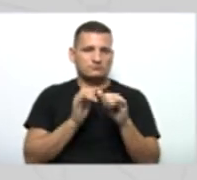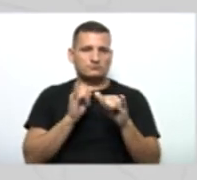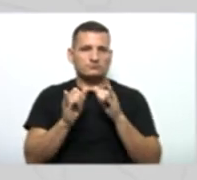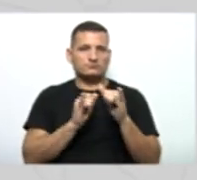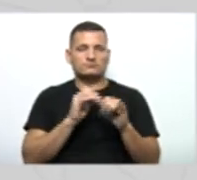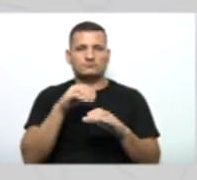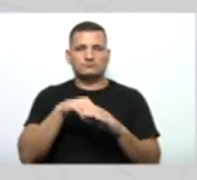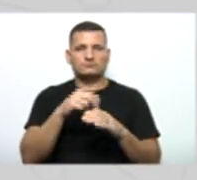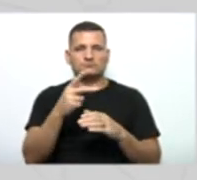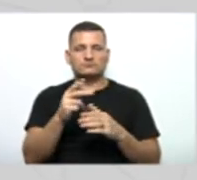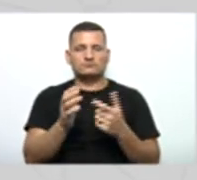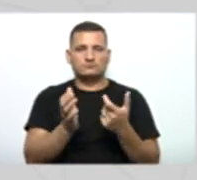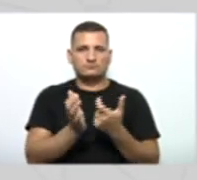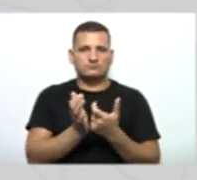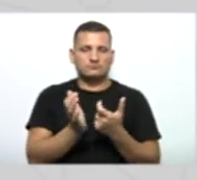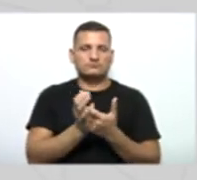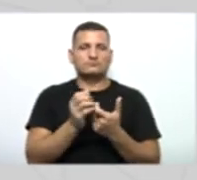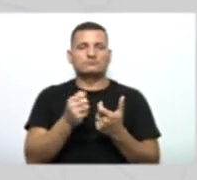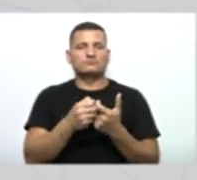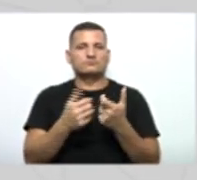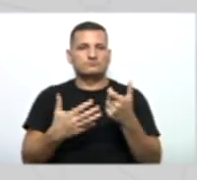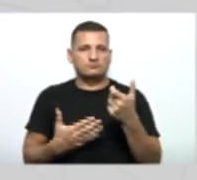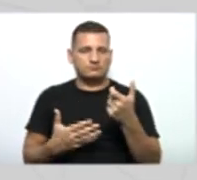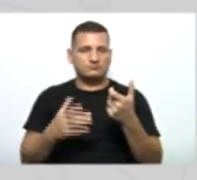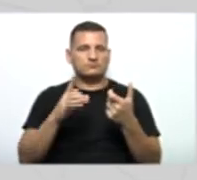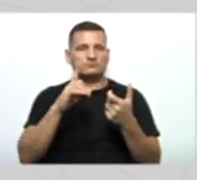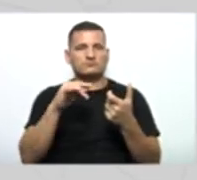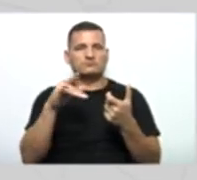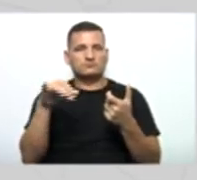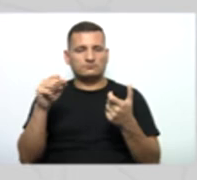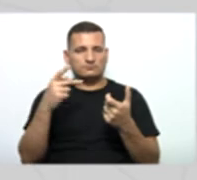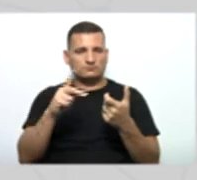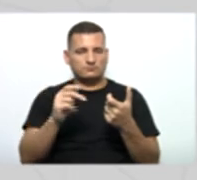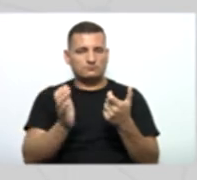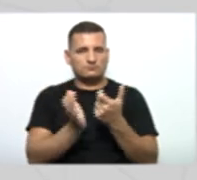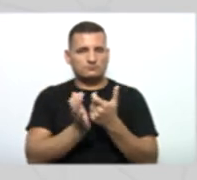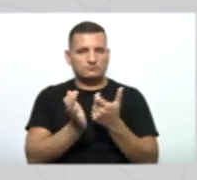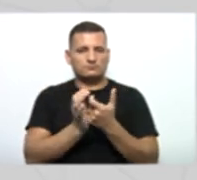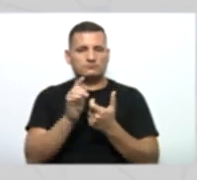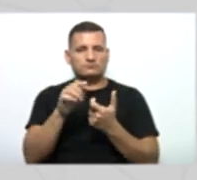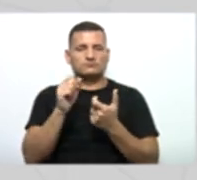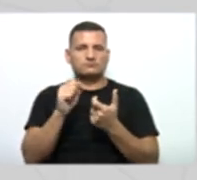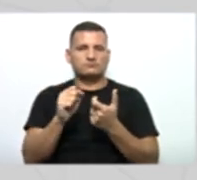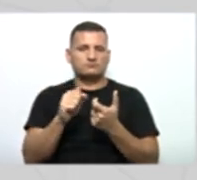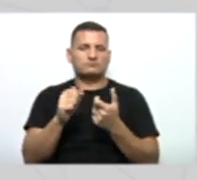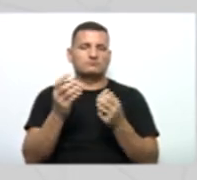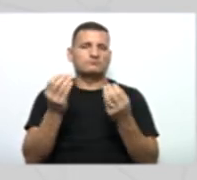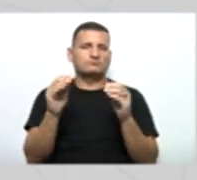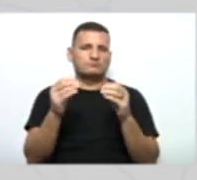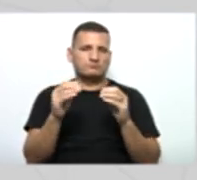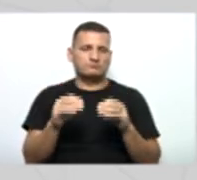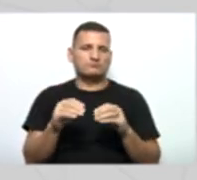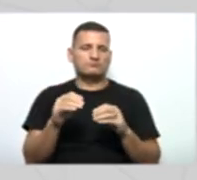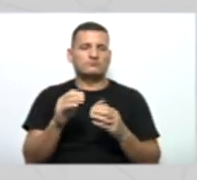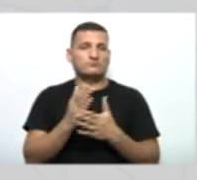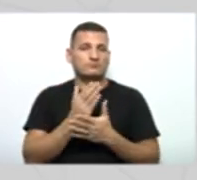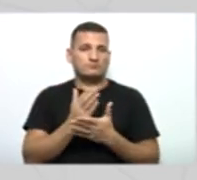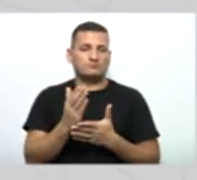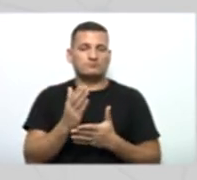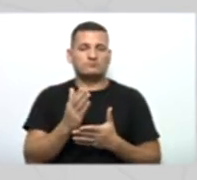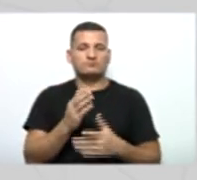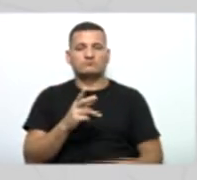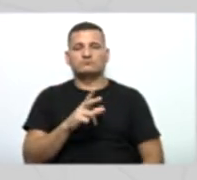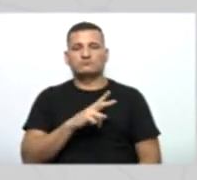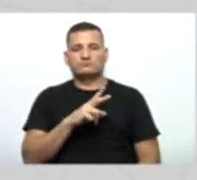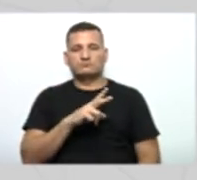sua classe, dos atributos, dos dados da sua classe, você pode declarar, sim, alguns desses atributos